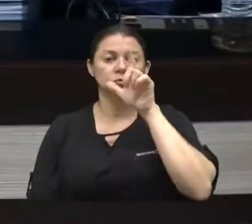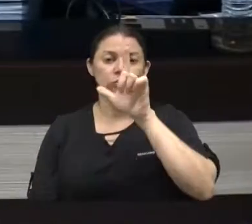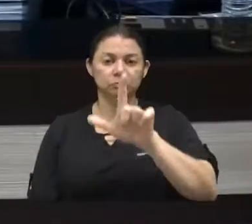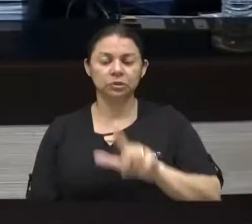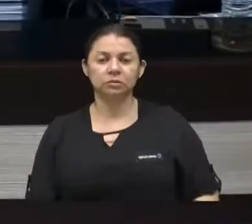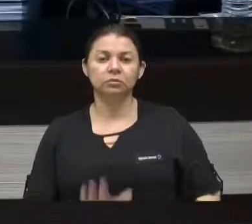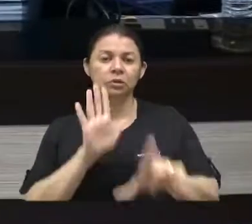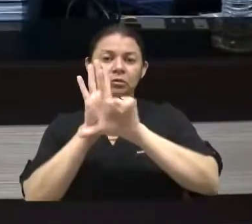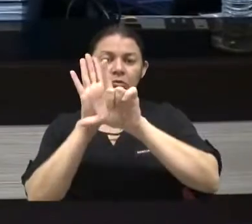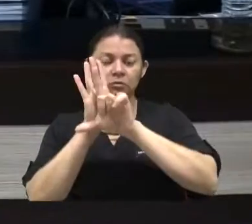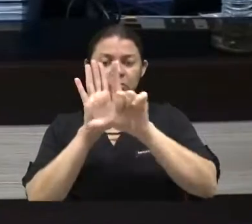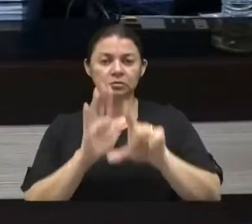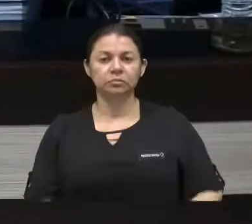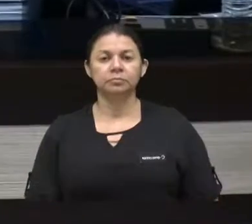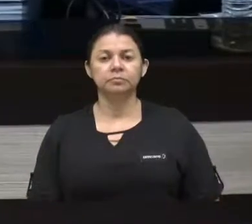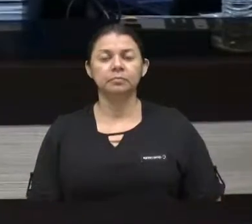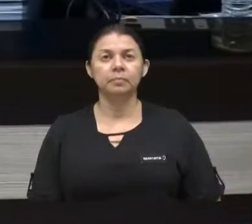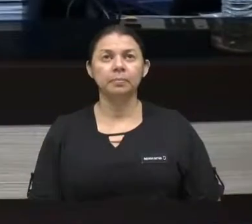ora apresentado.